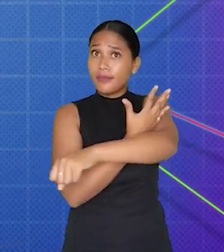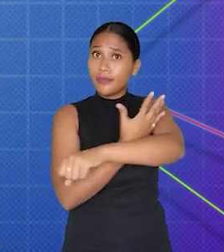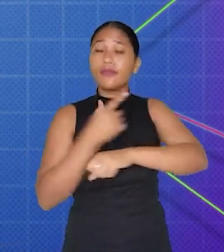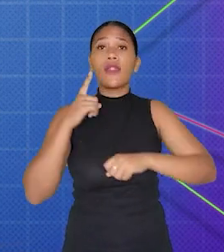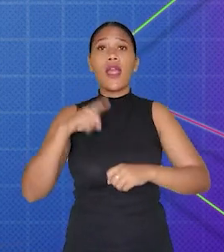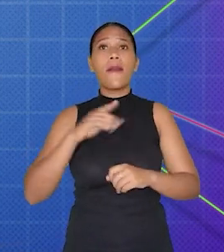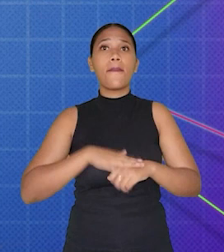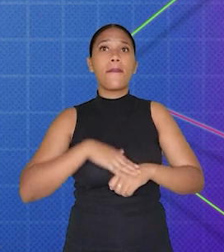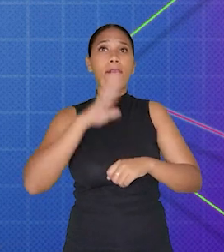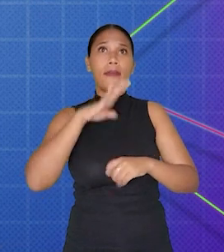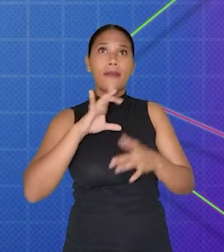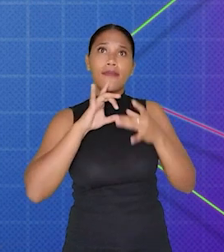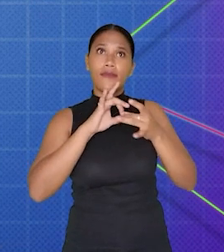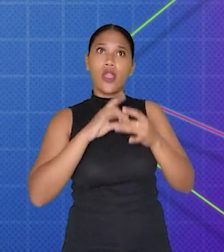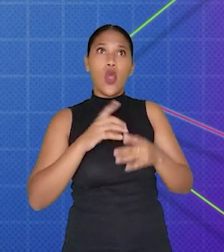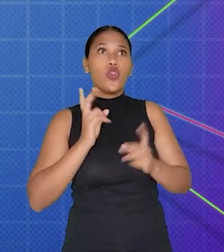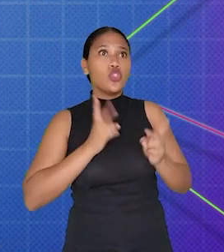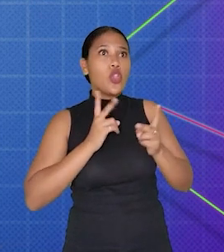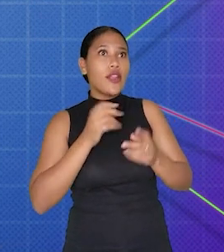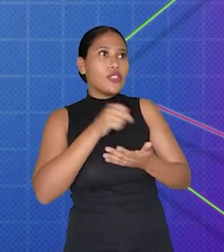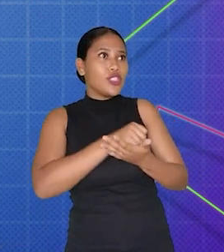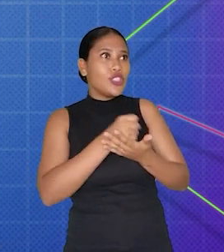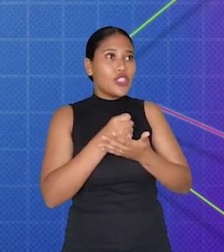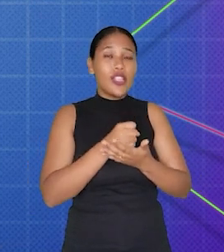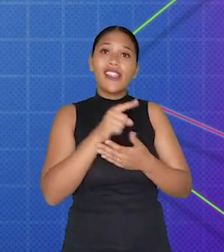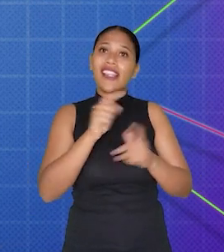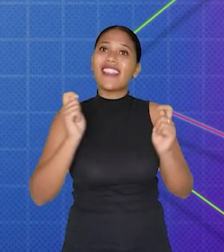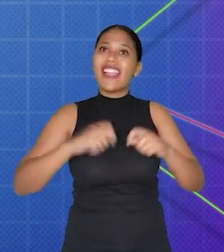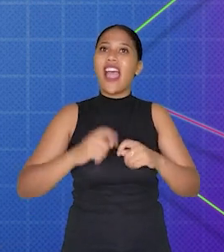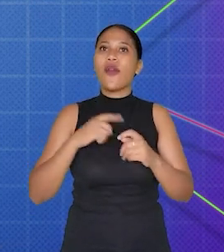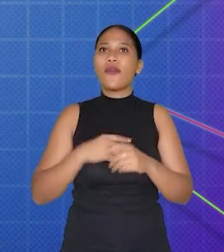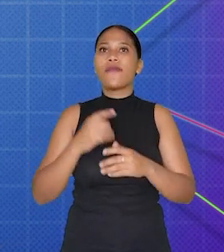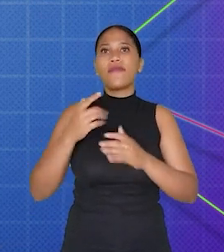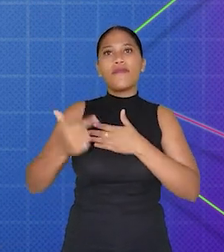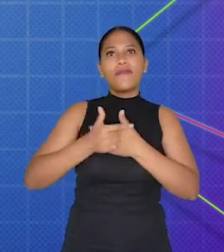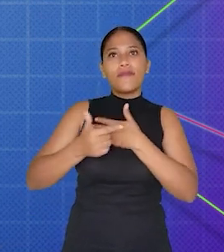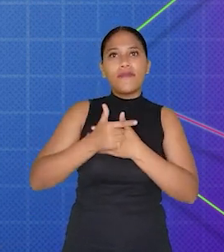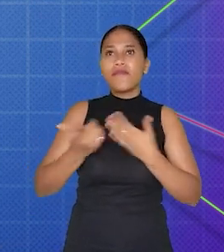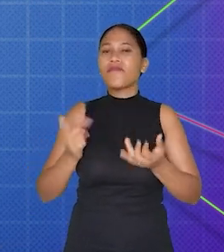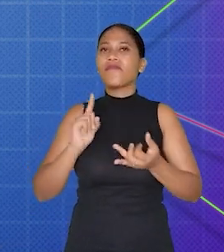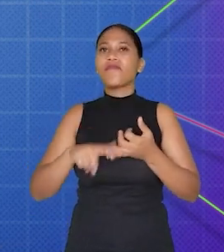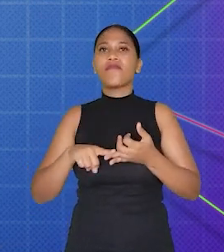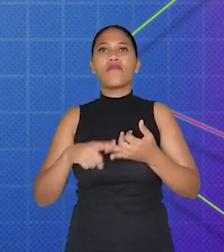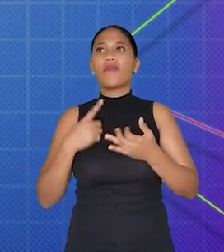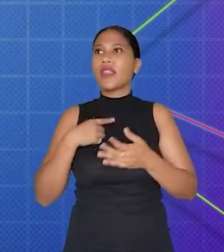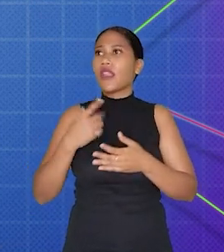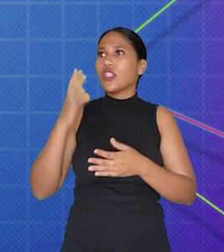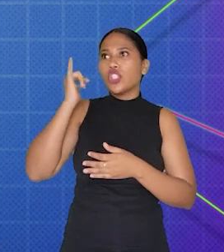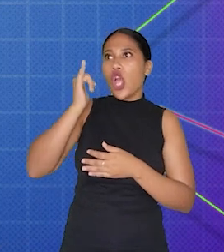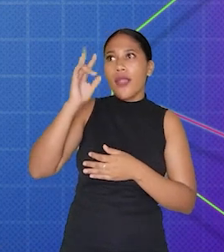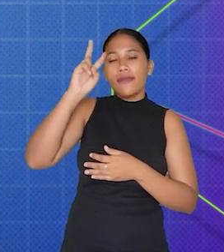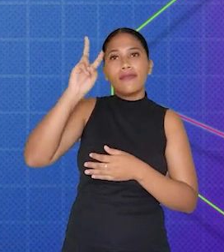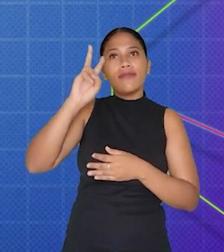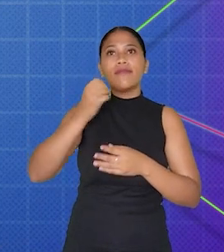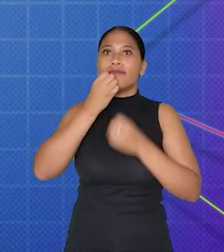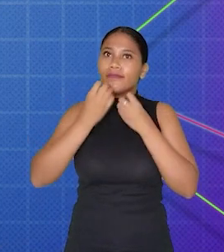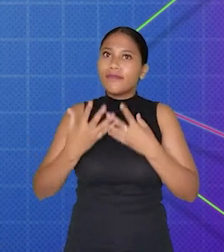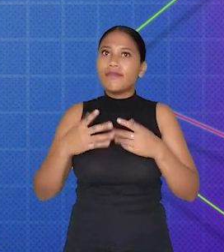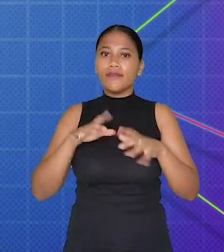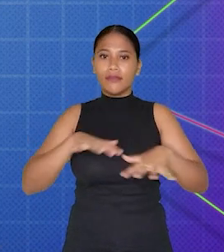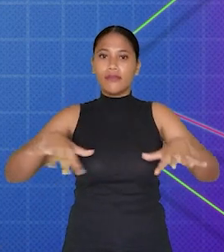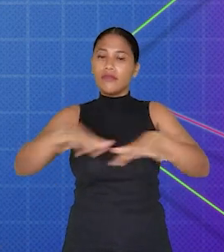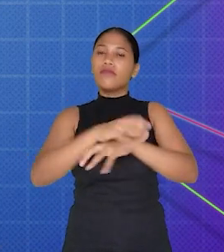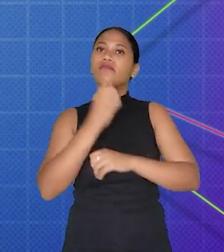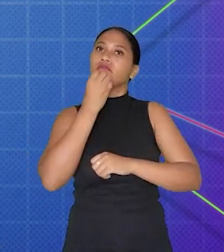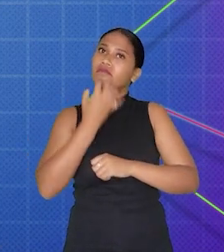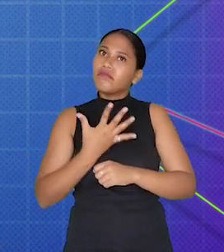conectados emocionalmente com o jogo, eles são mais propensos a continuar jogando. E isso pode ser alcançado através de personagens bem desenvolvidos, histórias envolventes